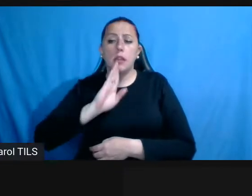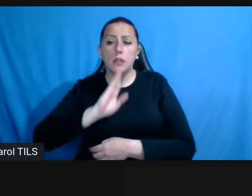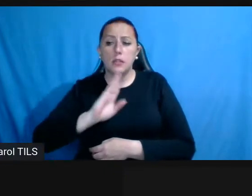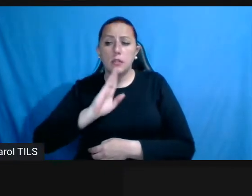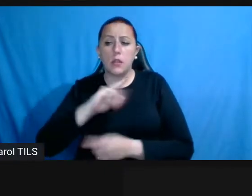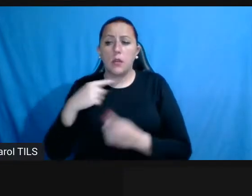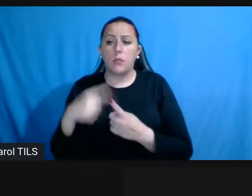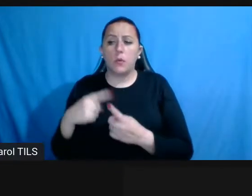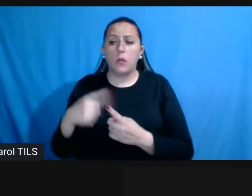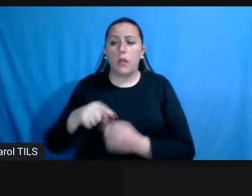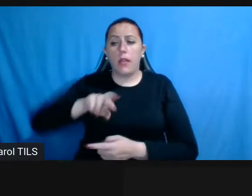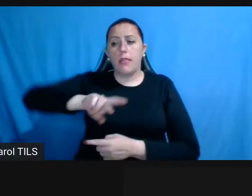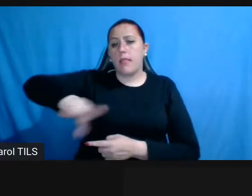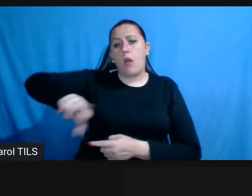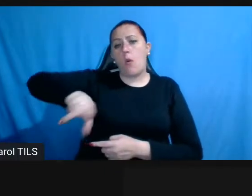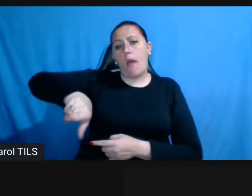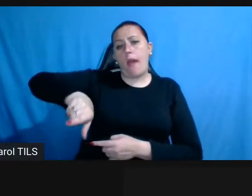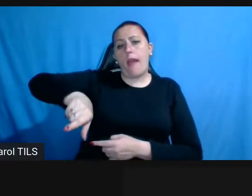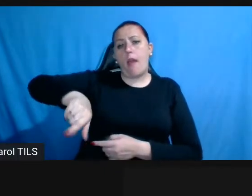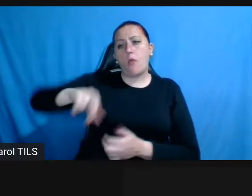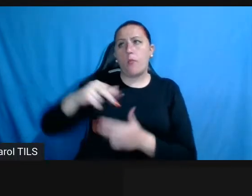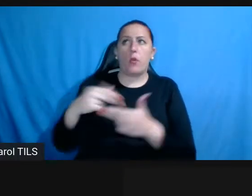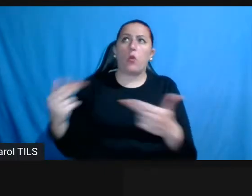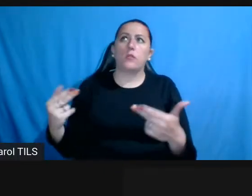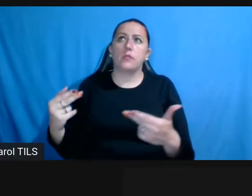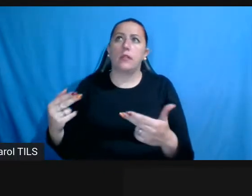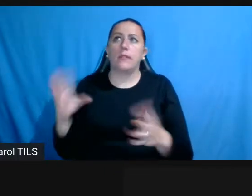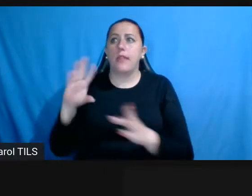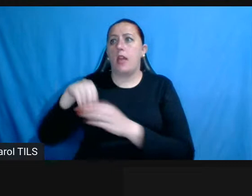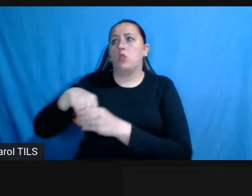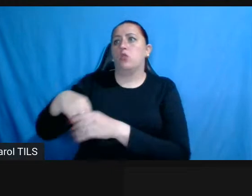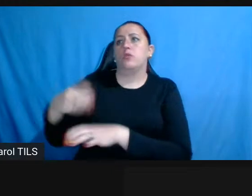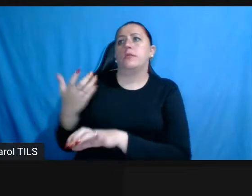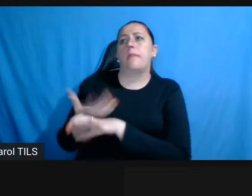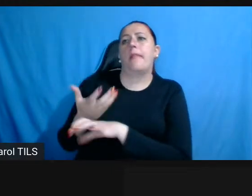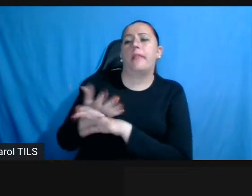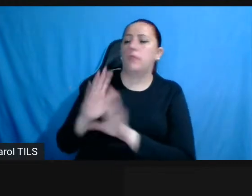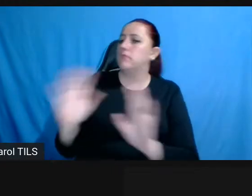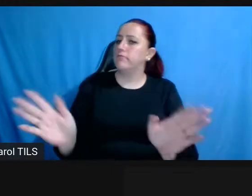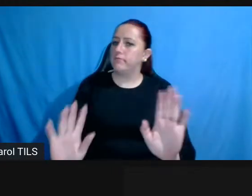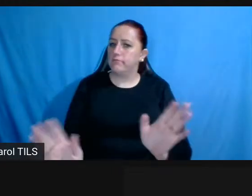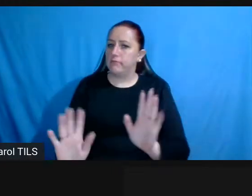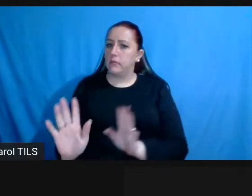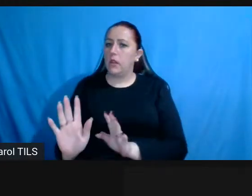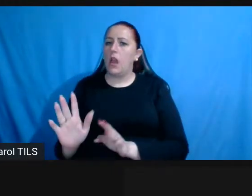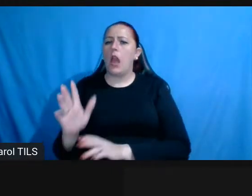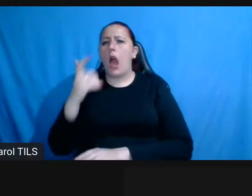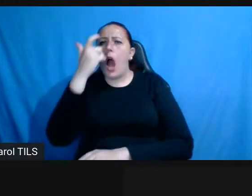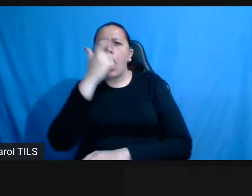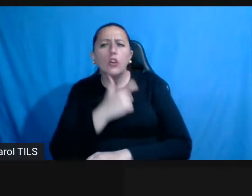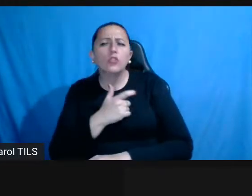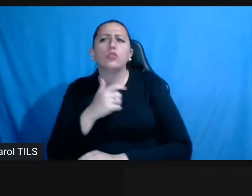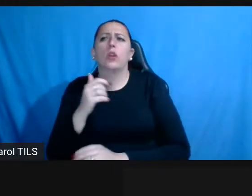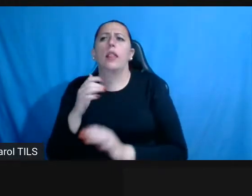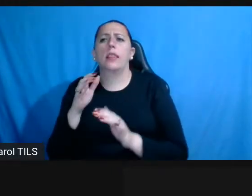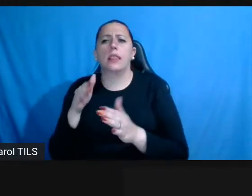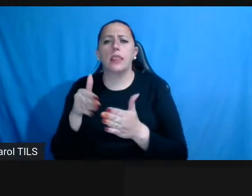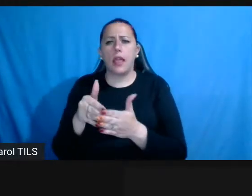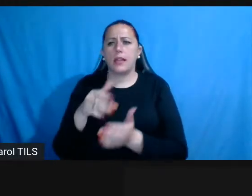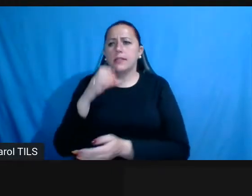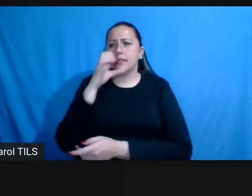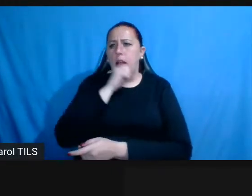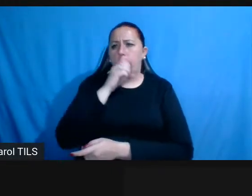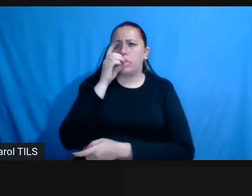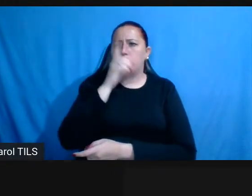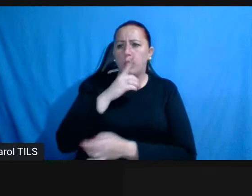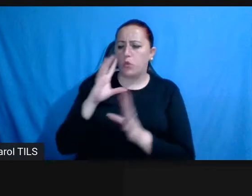que não entraram ainda na disciplina. Mas vamos resolvendo assim, ó, esperamos o mais breve, até o final de semana, conseguir incluir